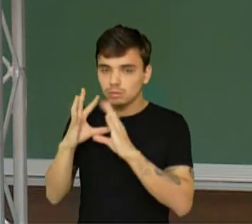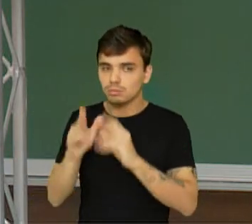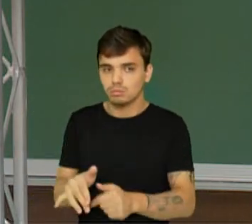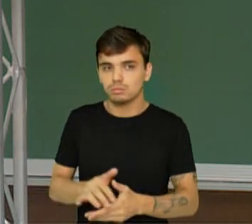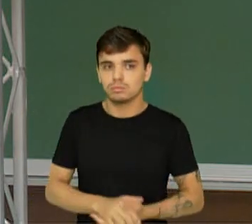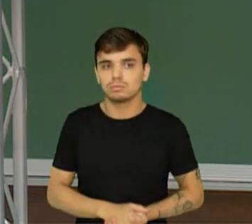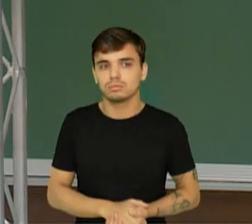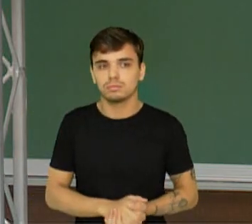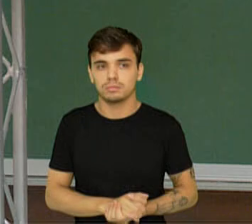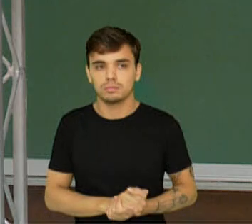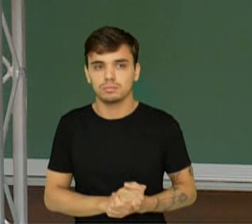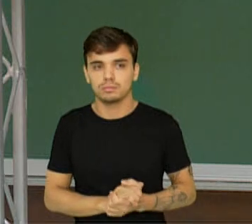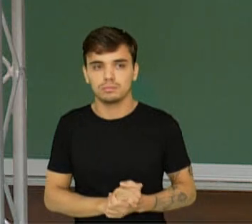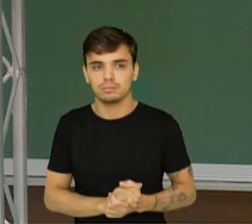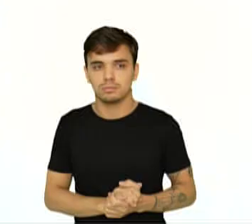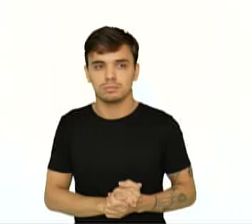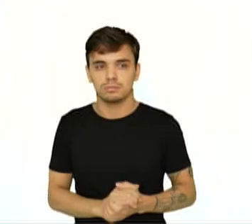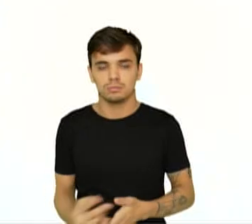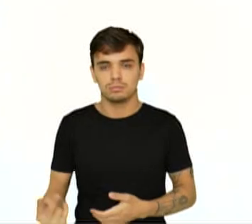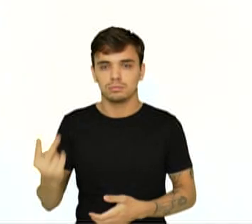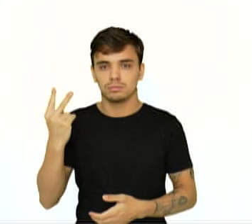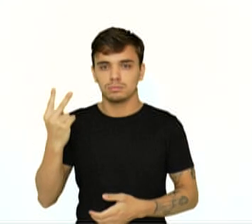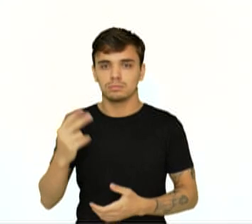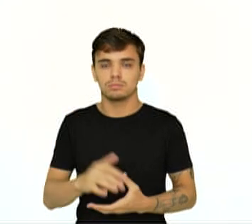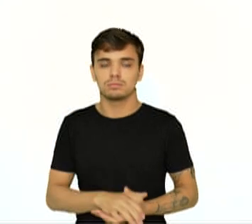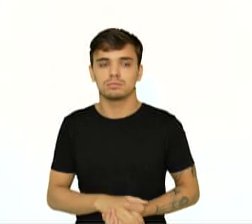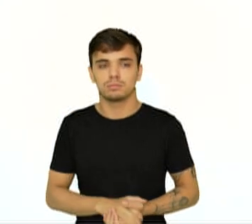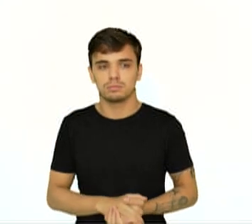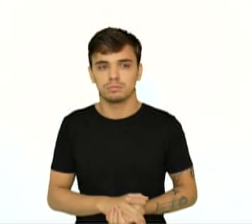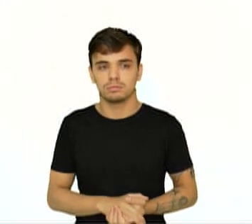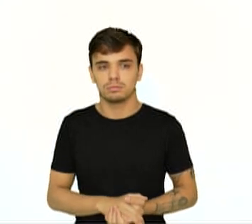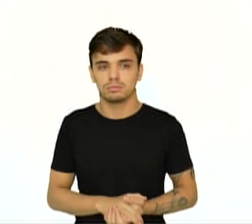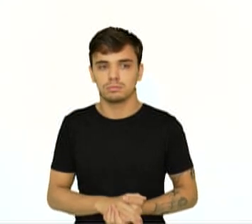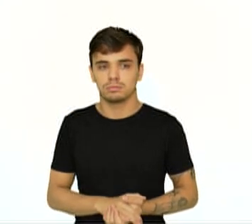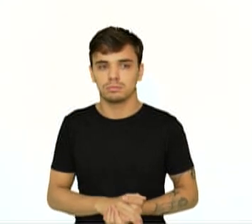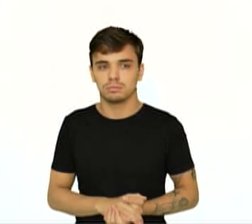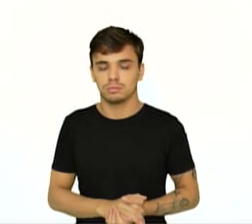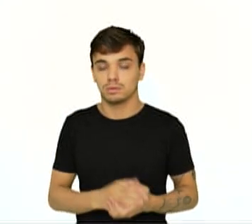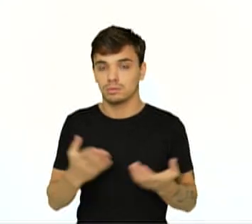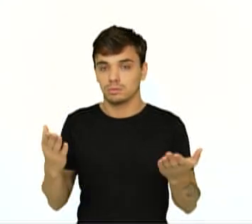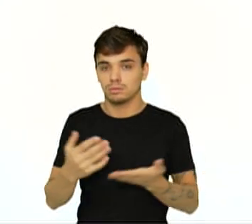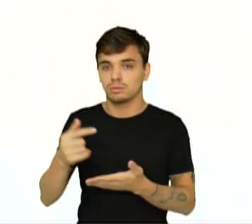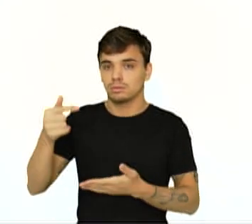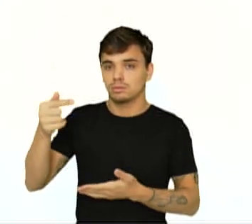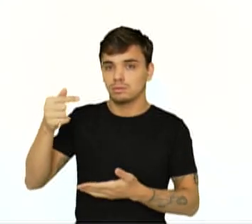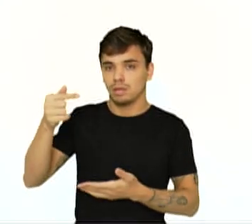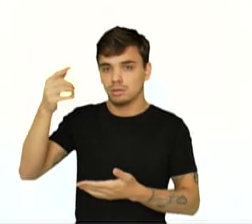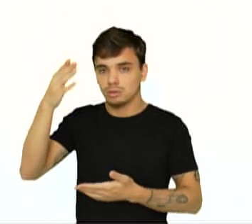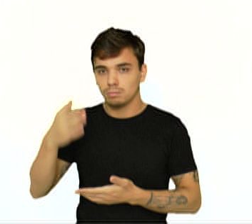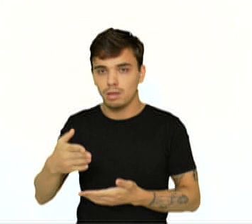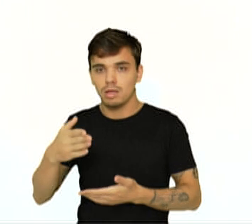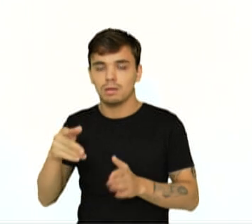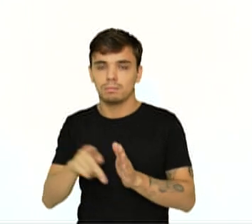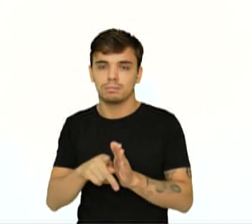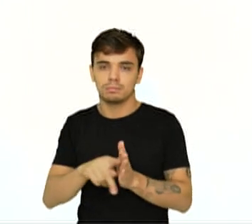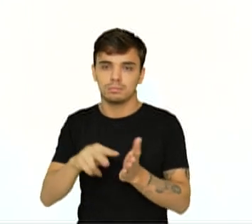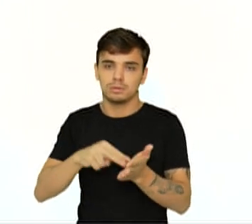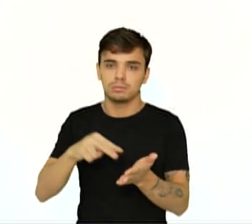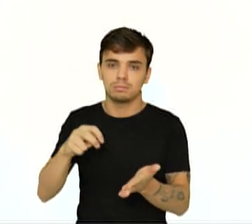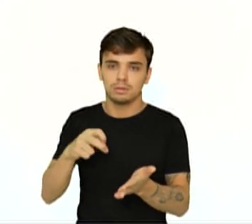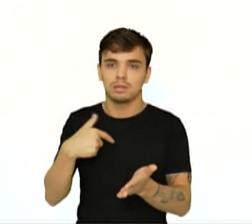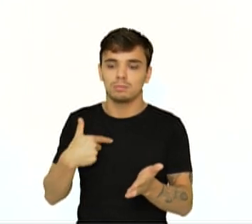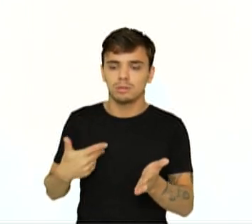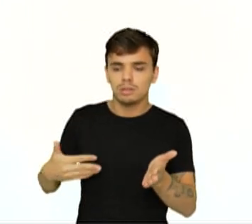pontuação. Em la 2, são las 7:30 e tienes que correr para ir a la